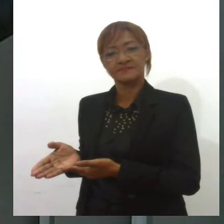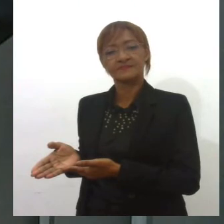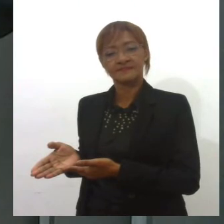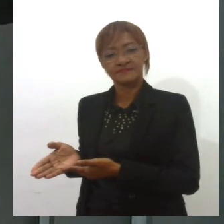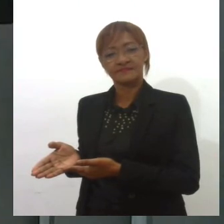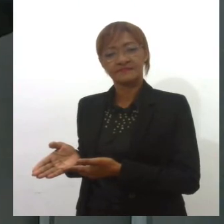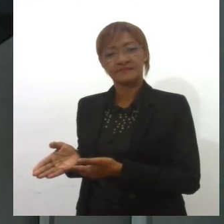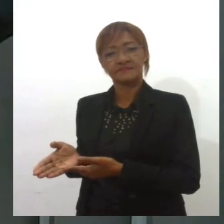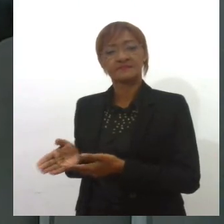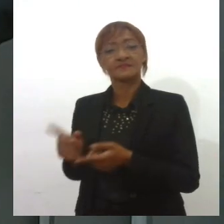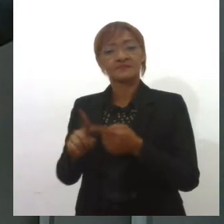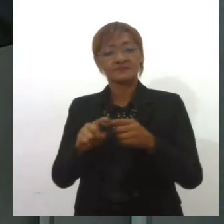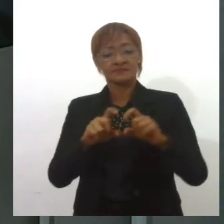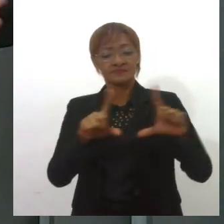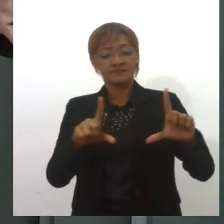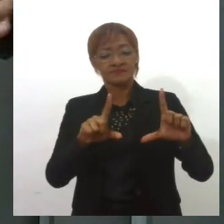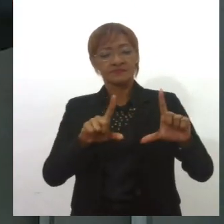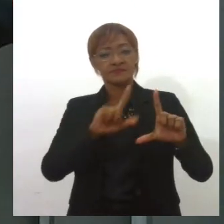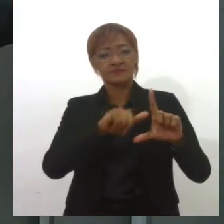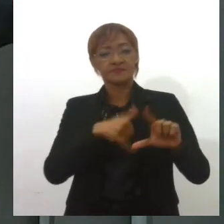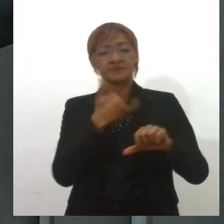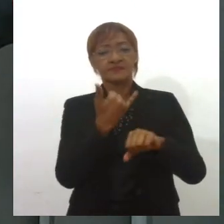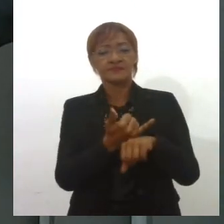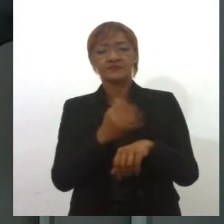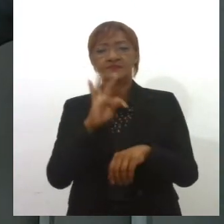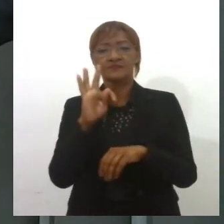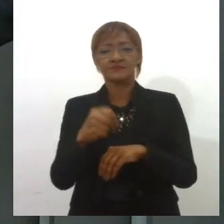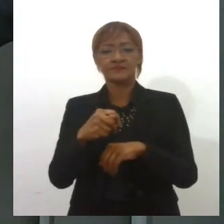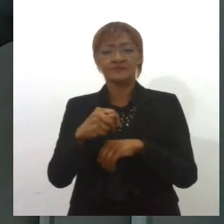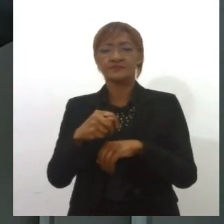QR Code vai direto para o canal no YouTube e acessa lá todas as nossas